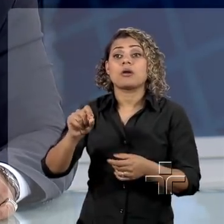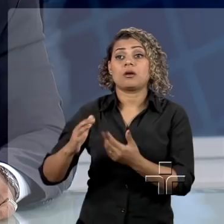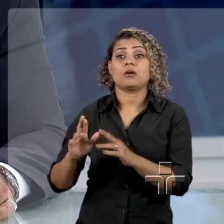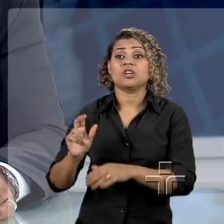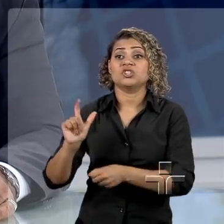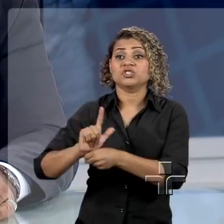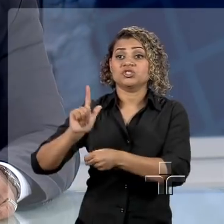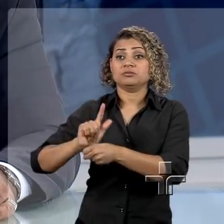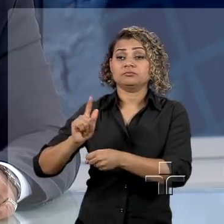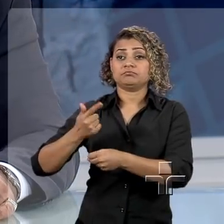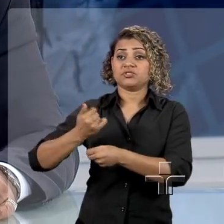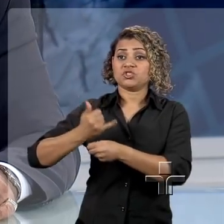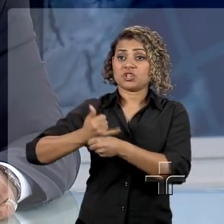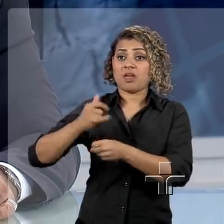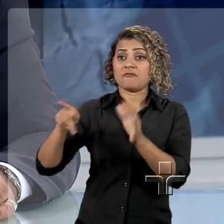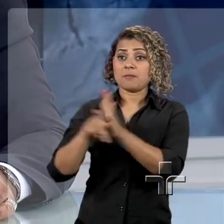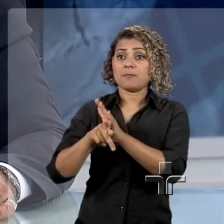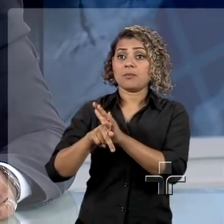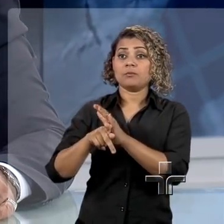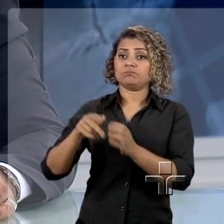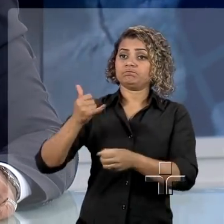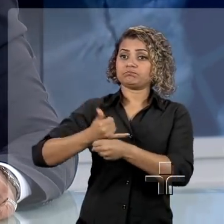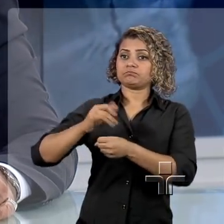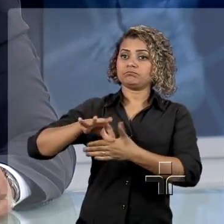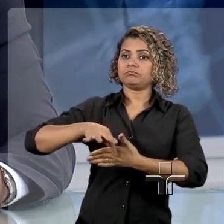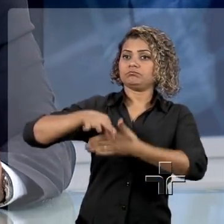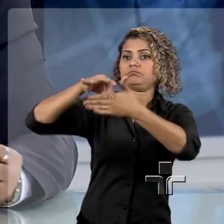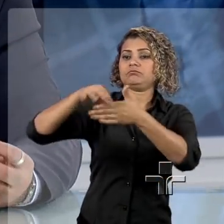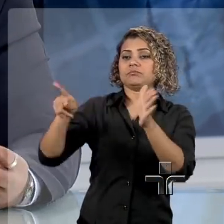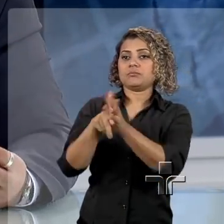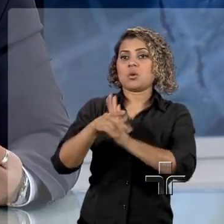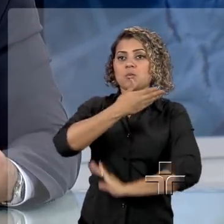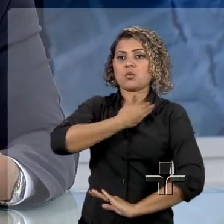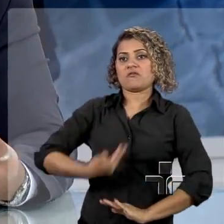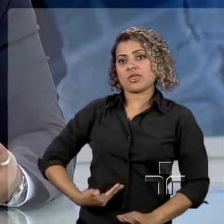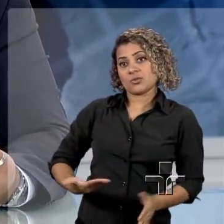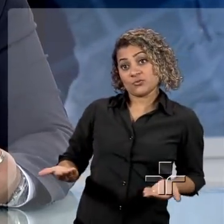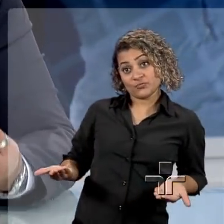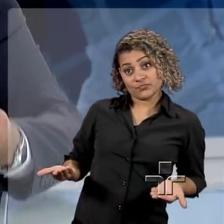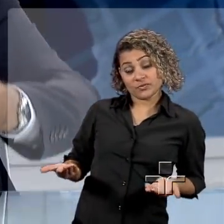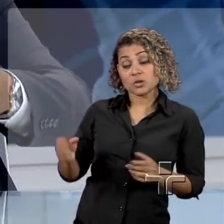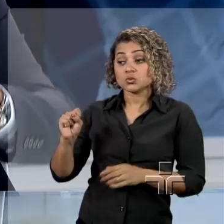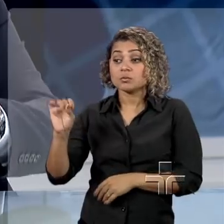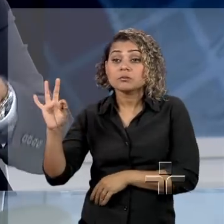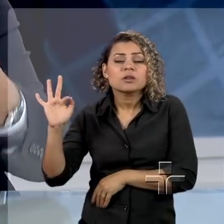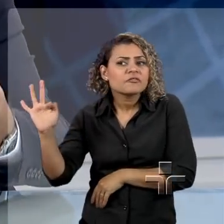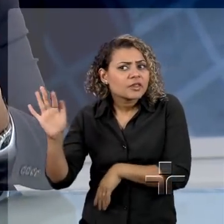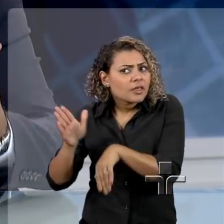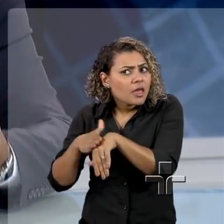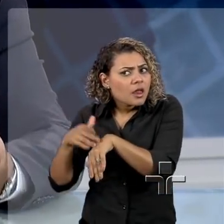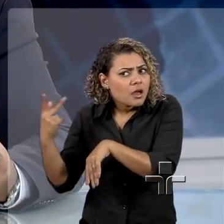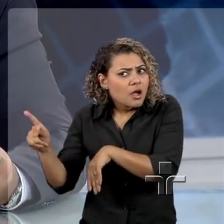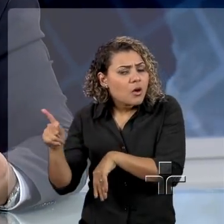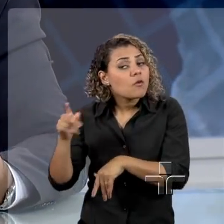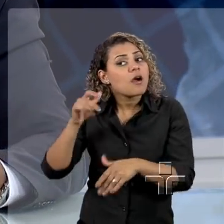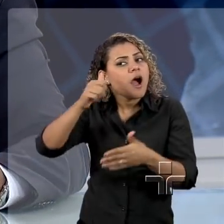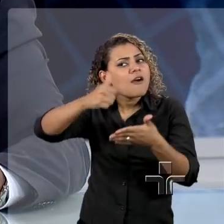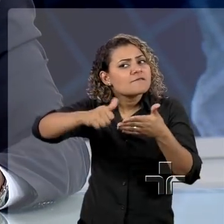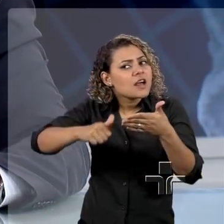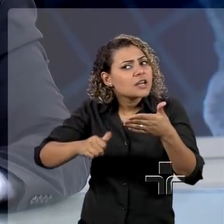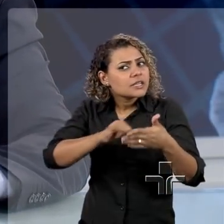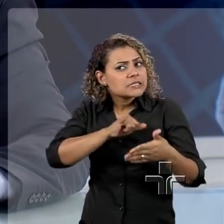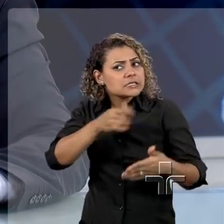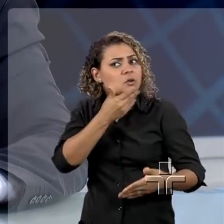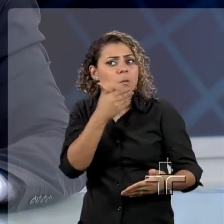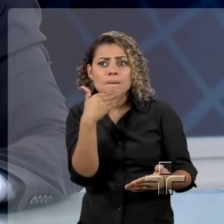Quem decide se haverá ou não extradição é o chefe de Estado. O Supremo verifica se formalmente o